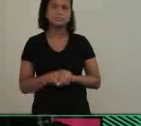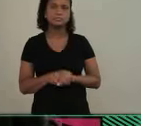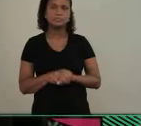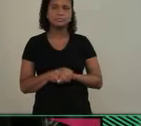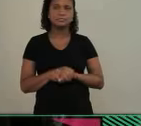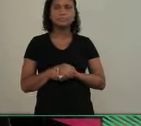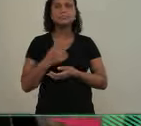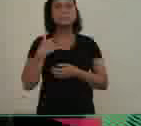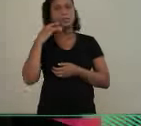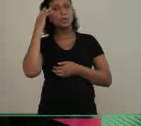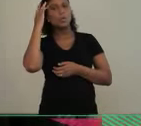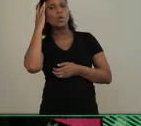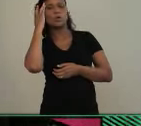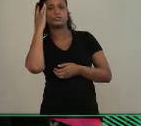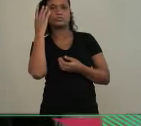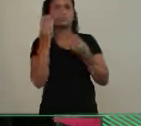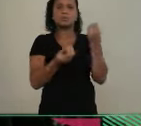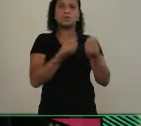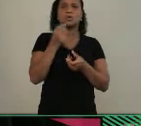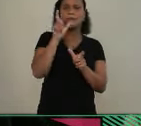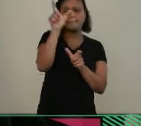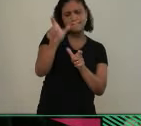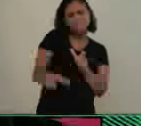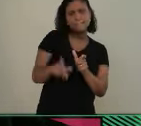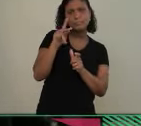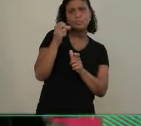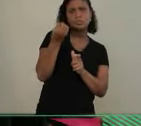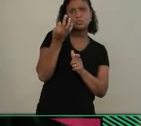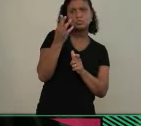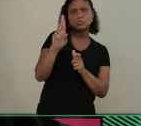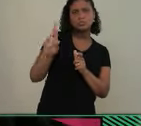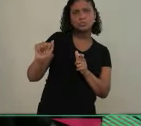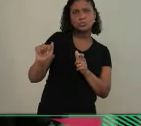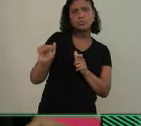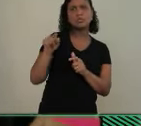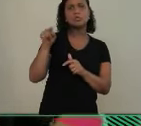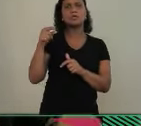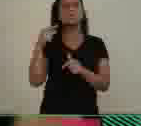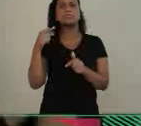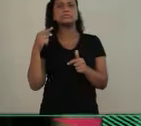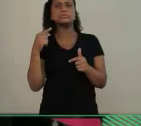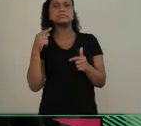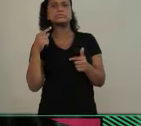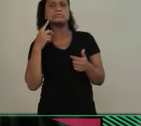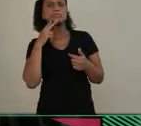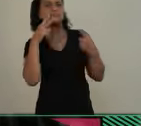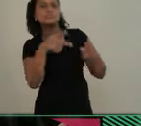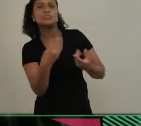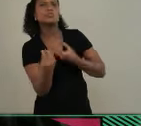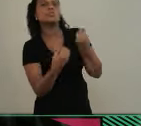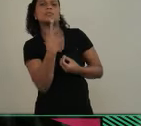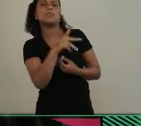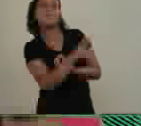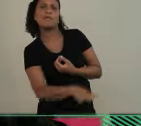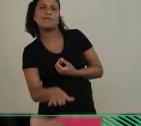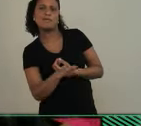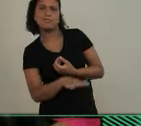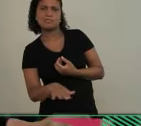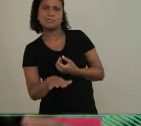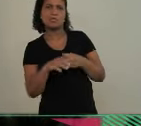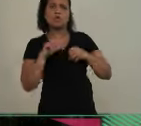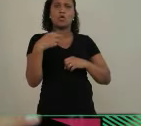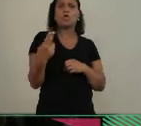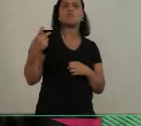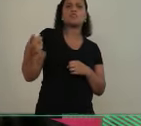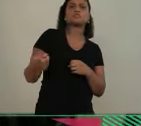Acho que a postura com a qual você chega com a sua criança num lugar, ou como você age com a sua criança, ou a forma